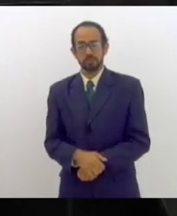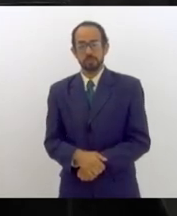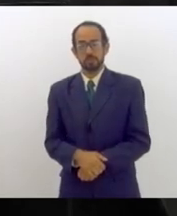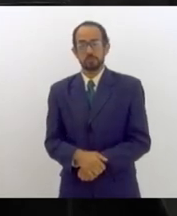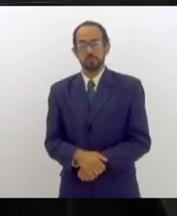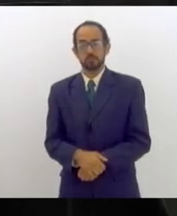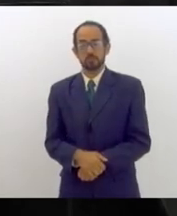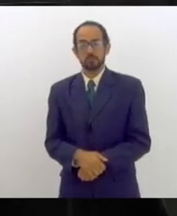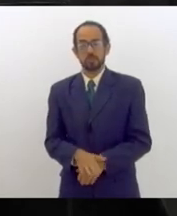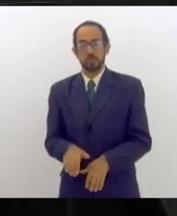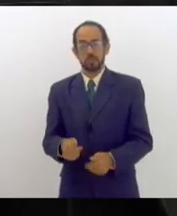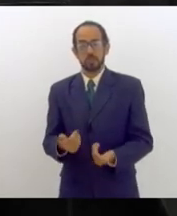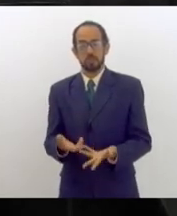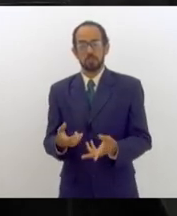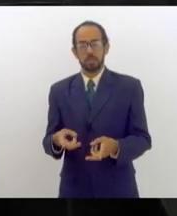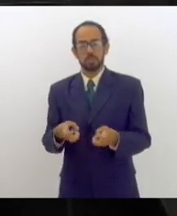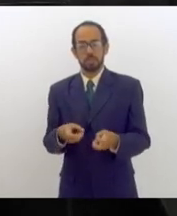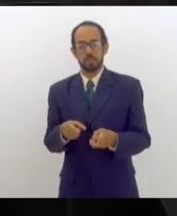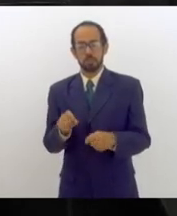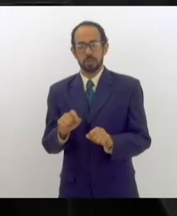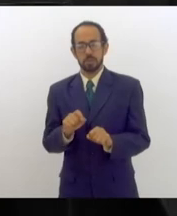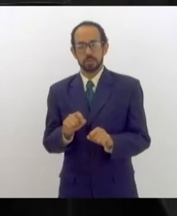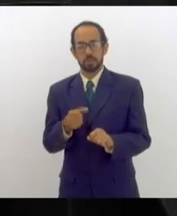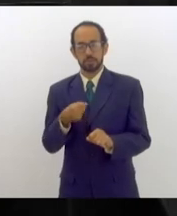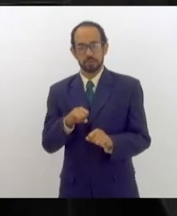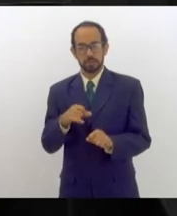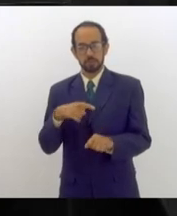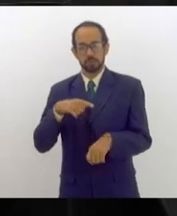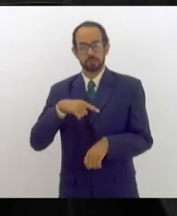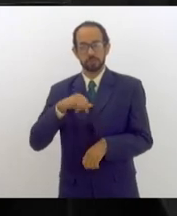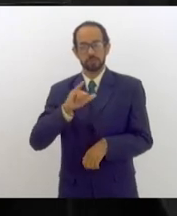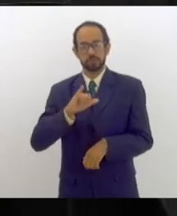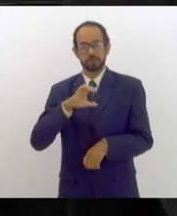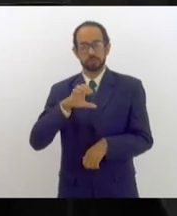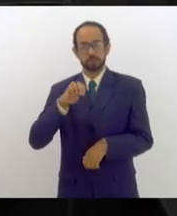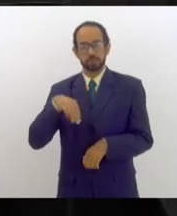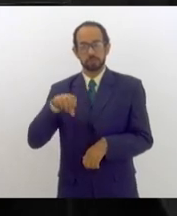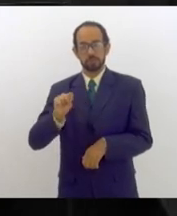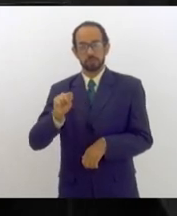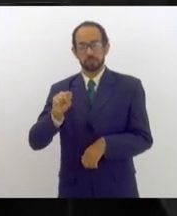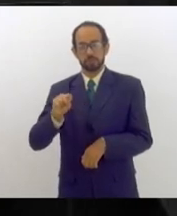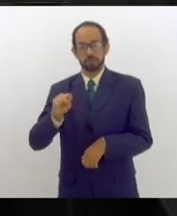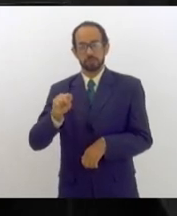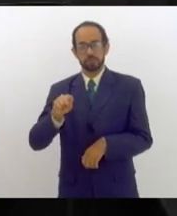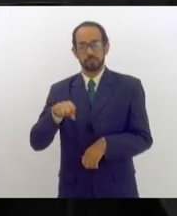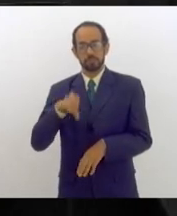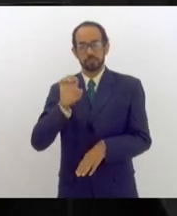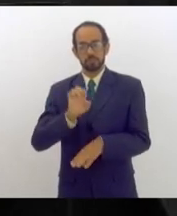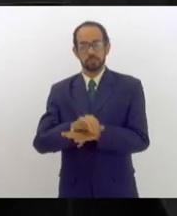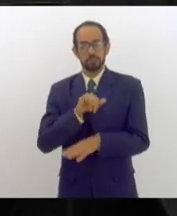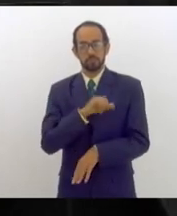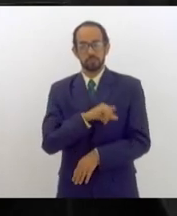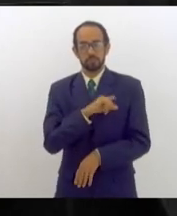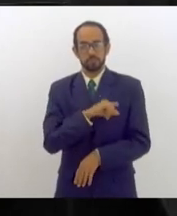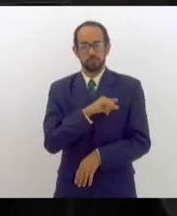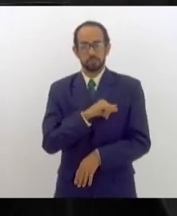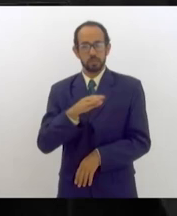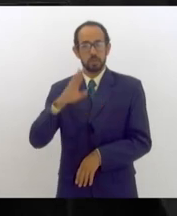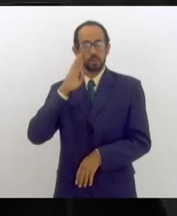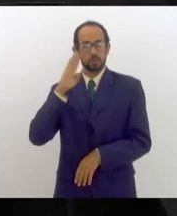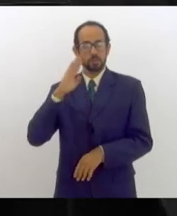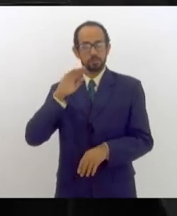mas veja só tem ideia se eu tivesse ICMS o estado do Rio de Janeiro que é o principal produtor de